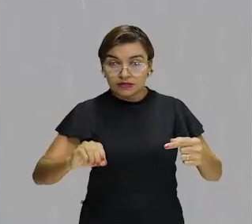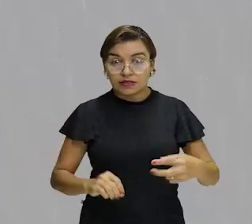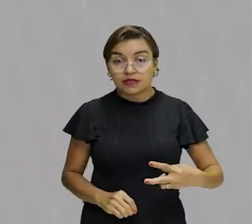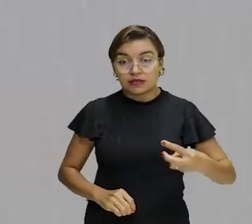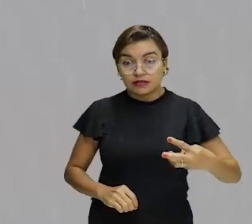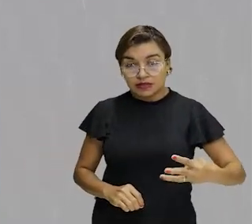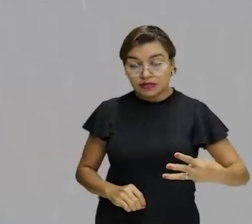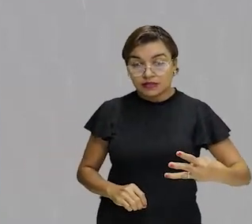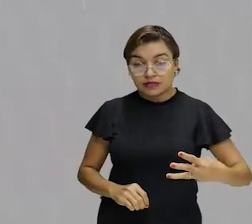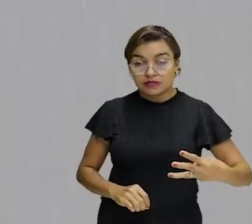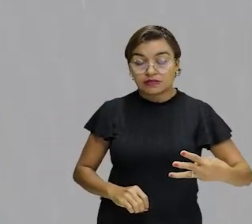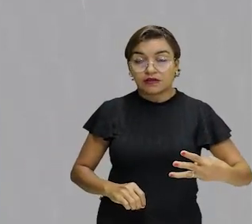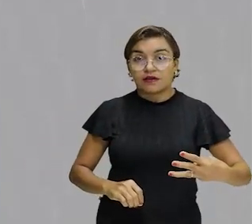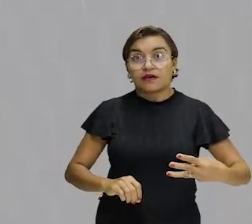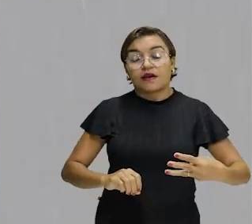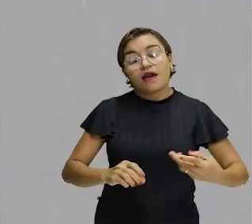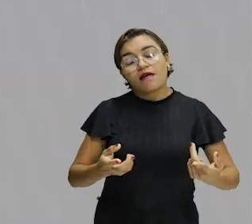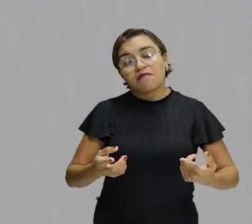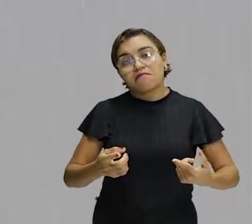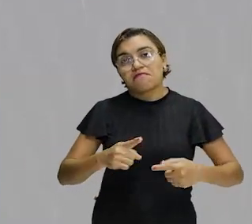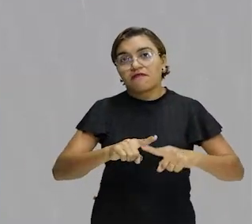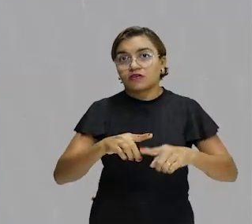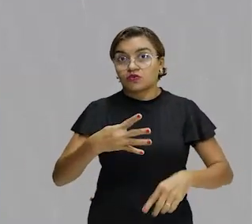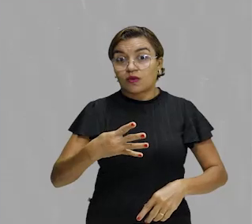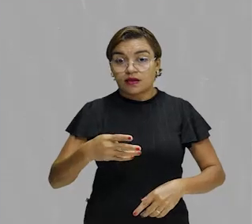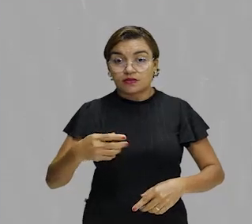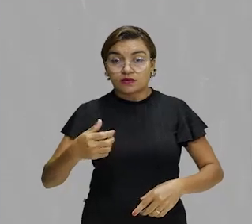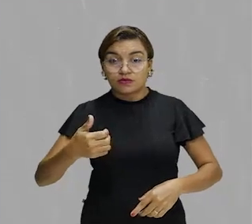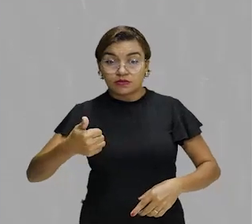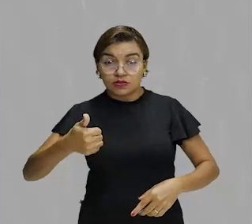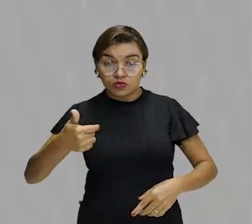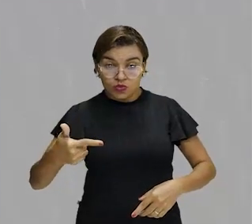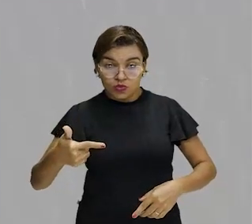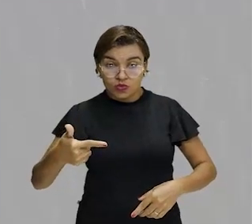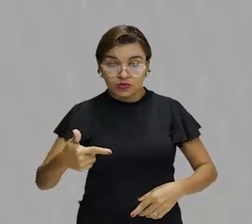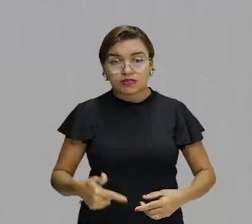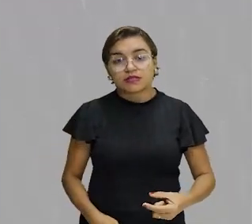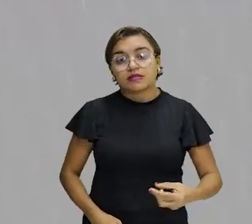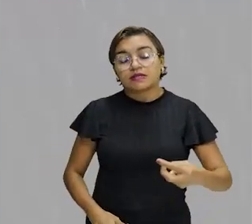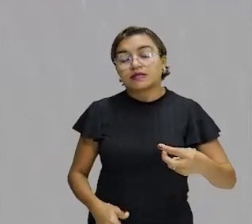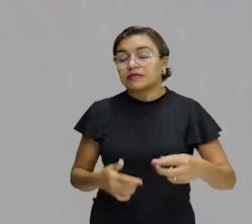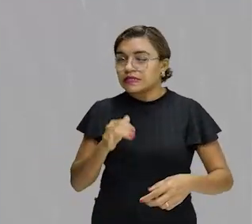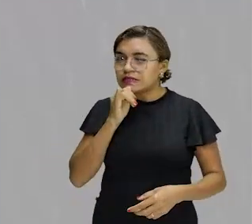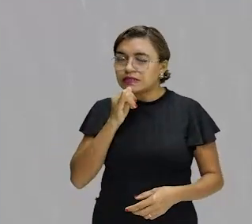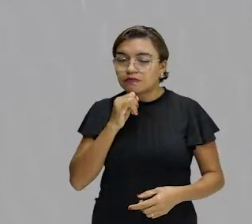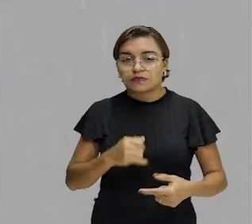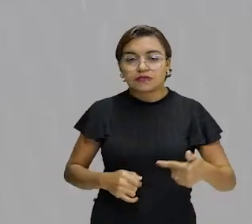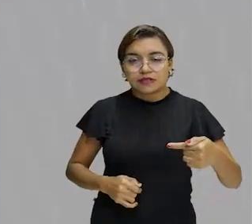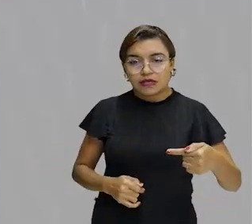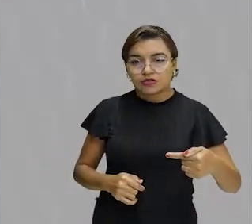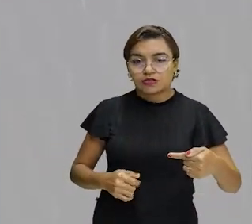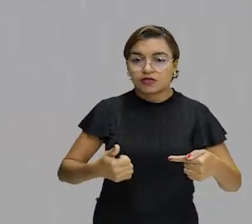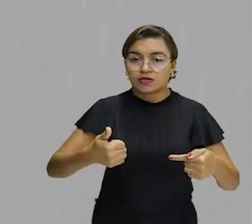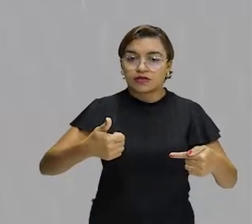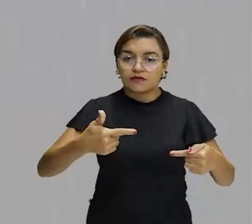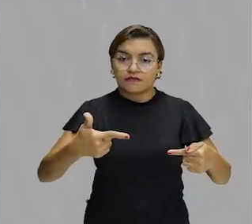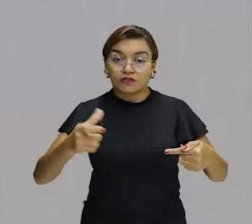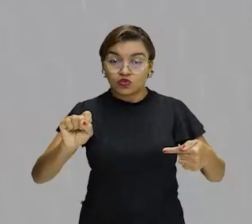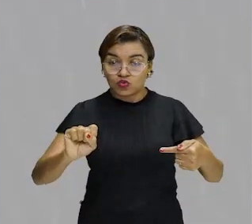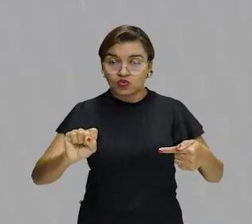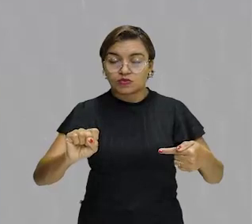Aqui, atenção, tem muita informação importante aqui, tá? Eu estou chamando de f de g as funções, né, que eu acabei